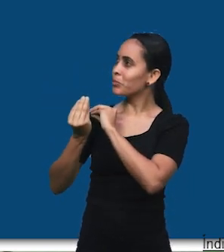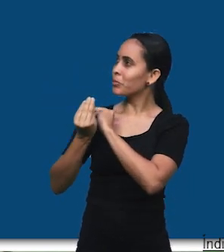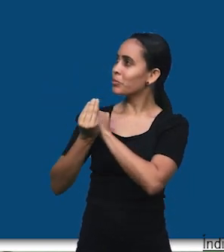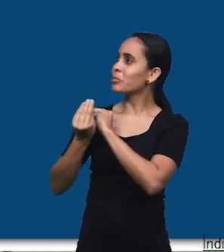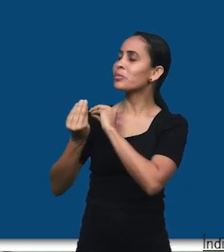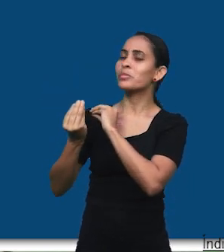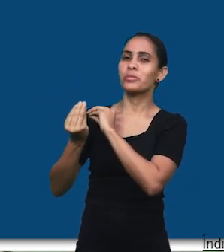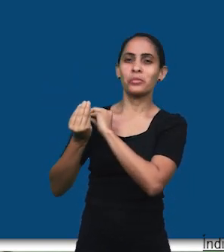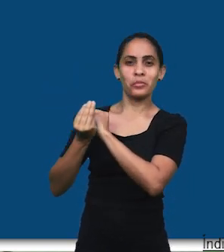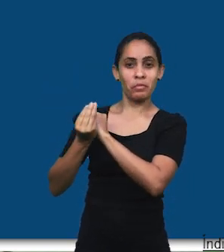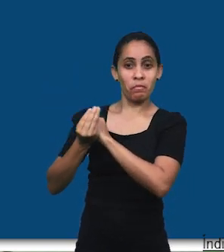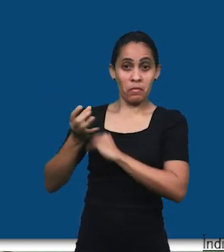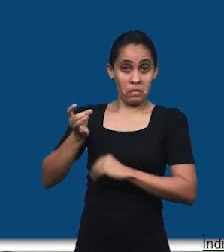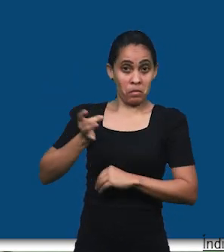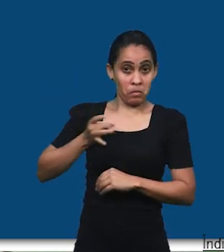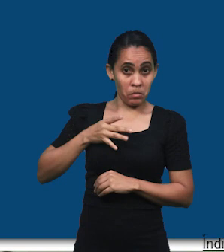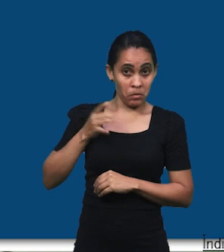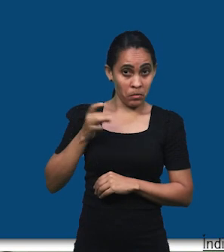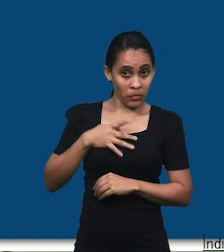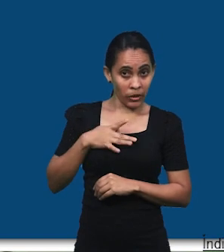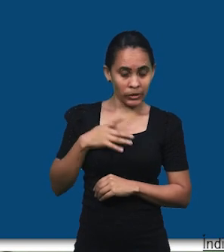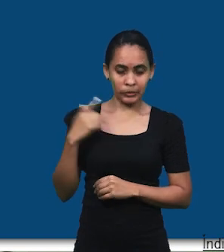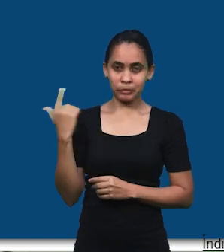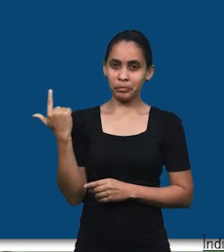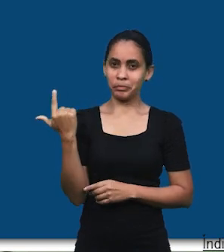Não há o que temer.